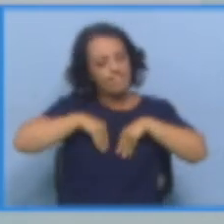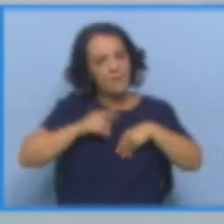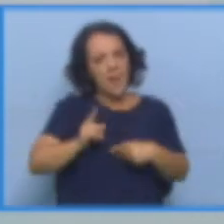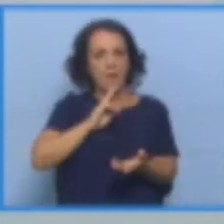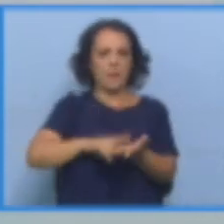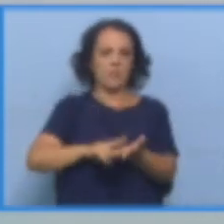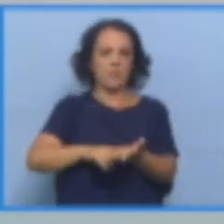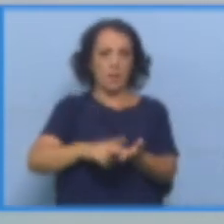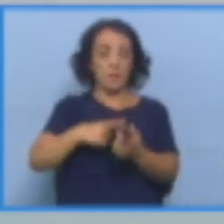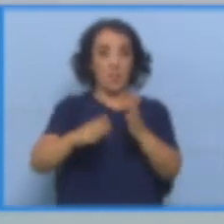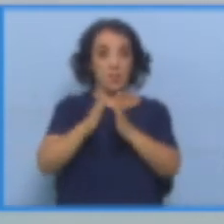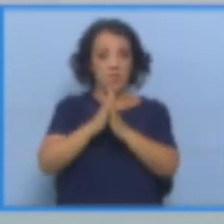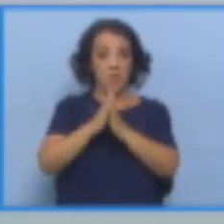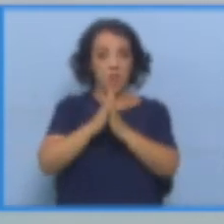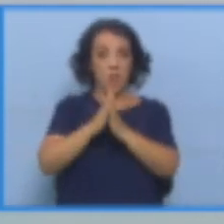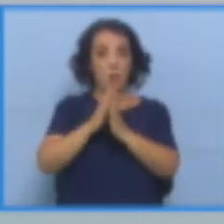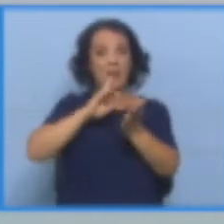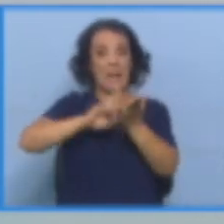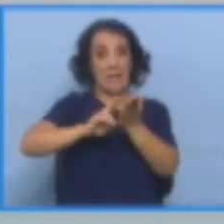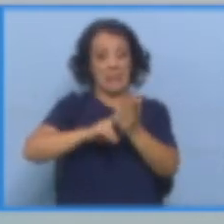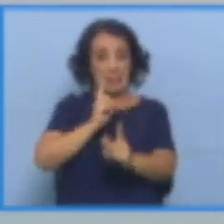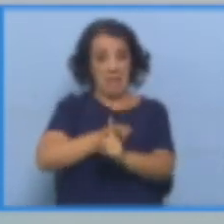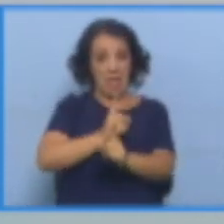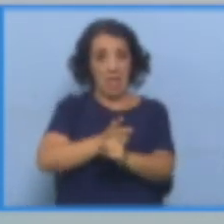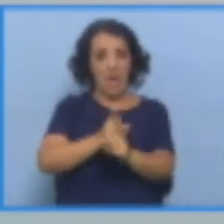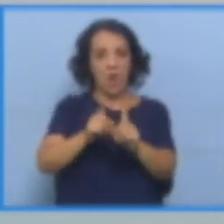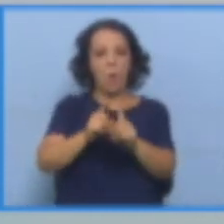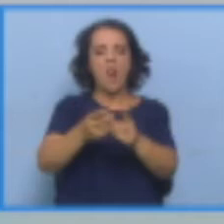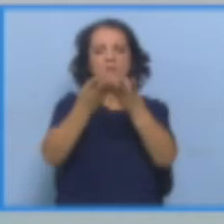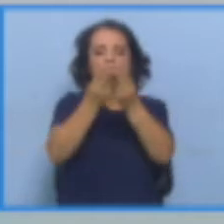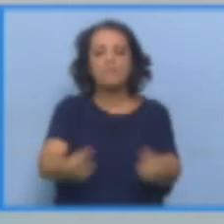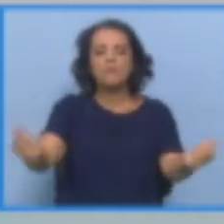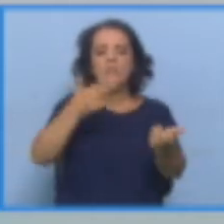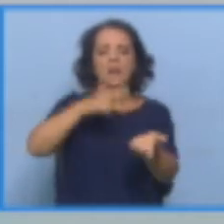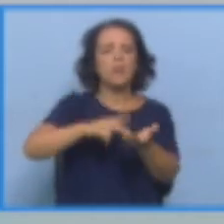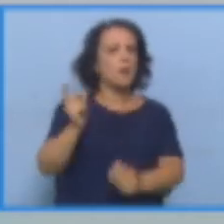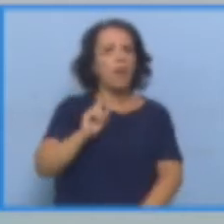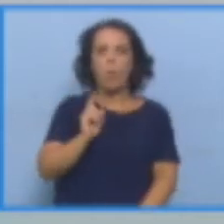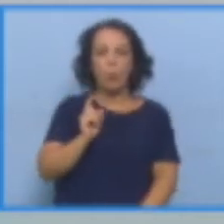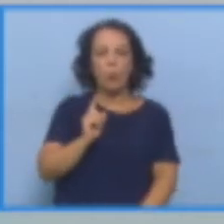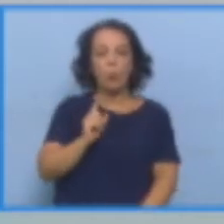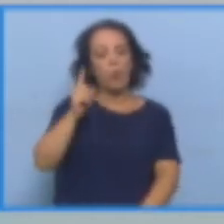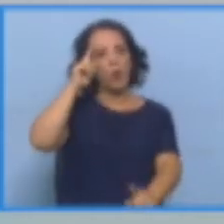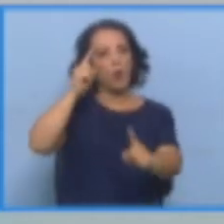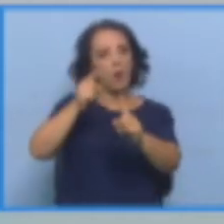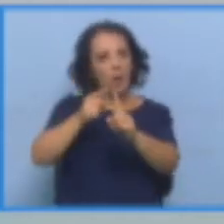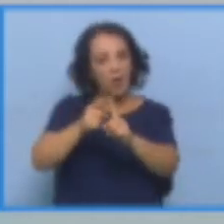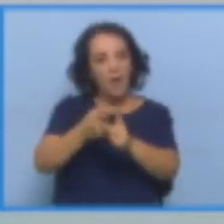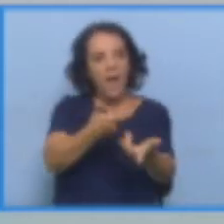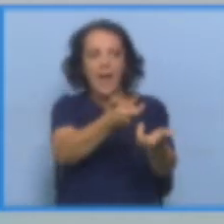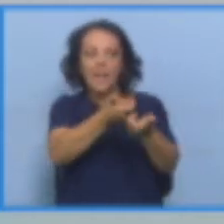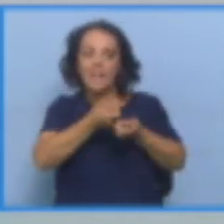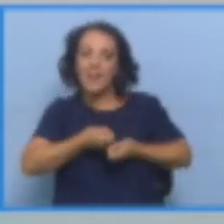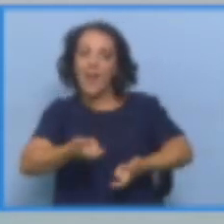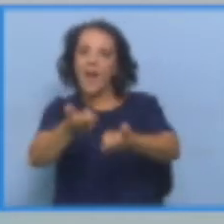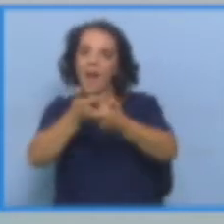E o horizonte de Deus não é apresentado essa realidade como um horizonte que esmaga a realidade, mas é apresentado como um horizonte que atrai, para o